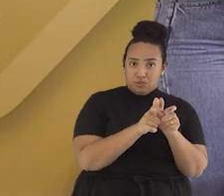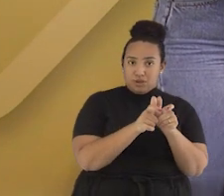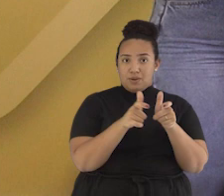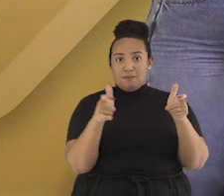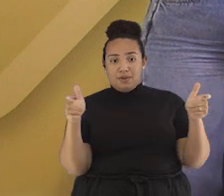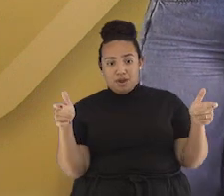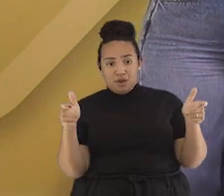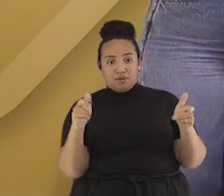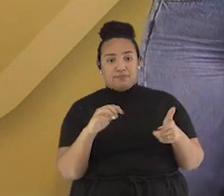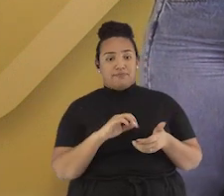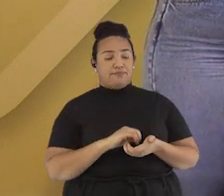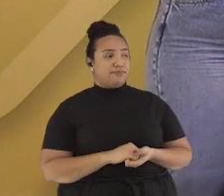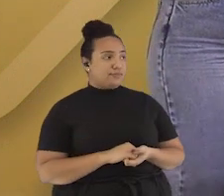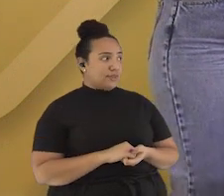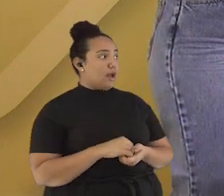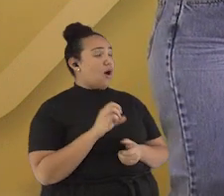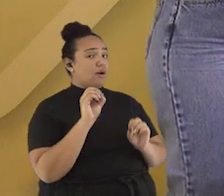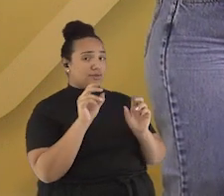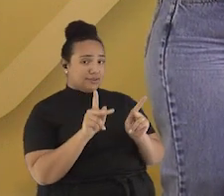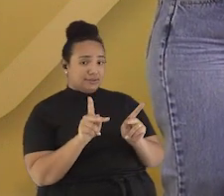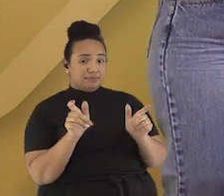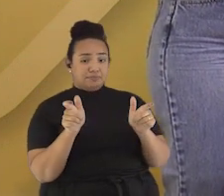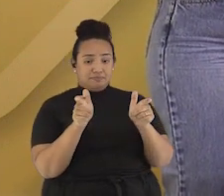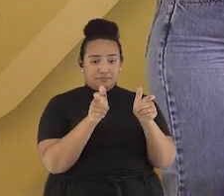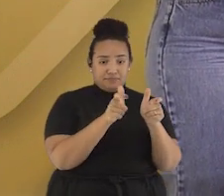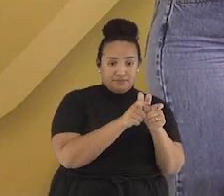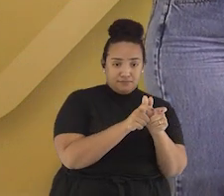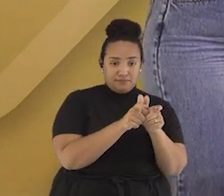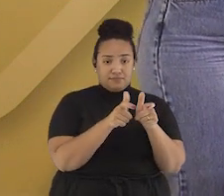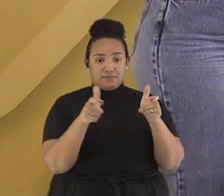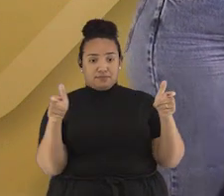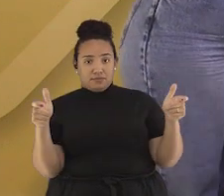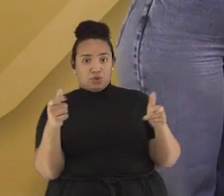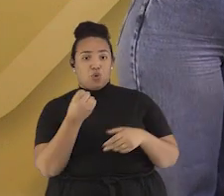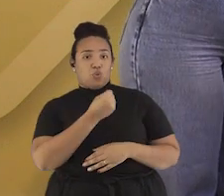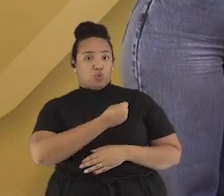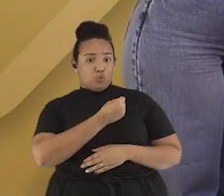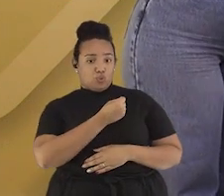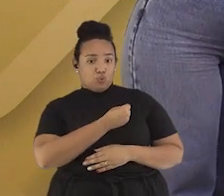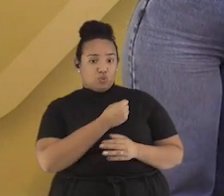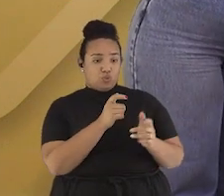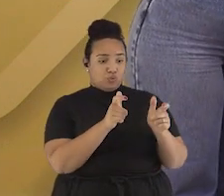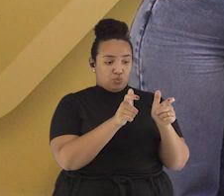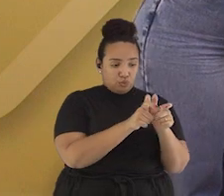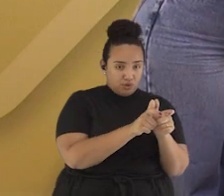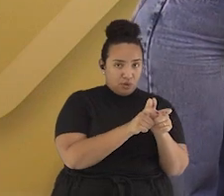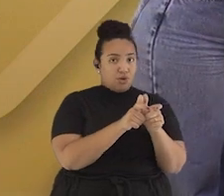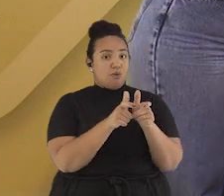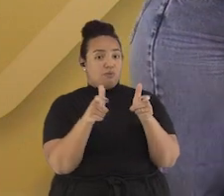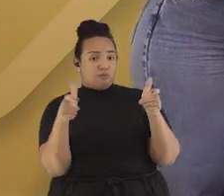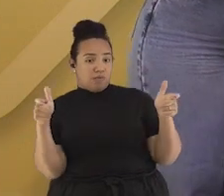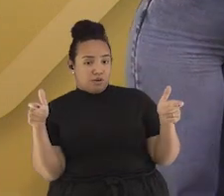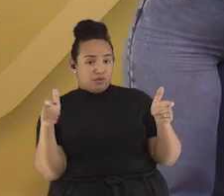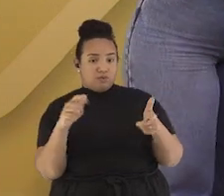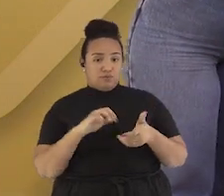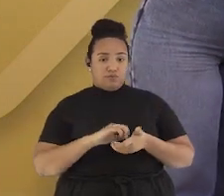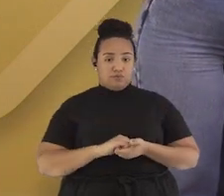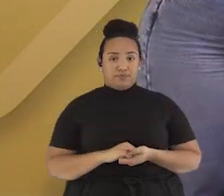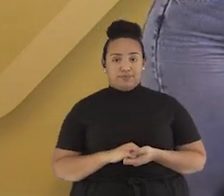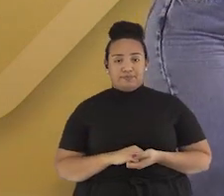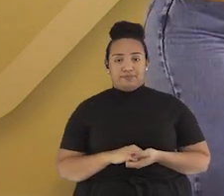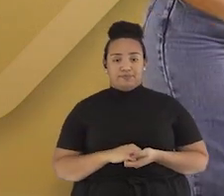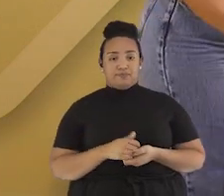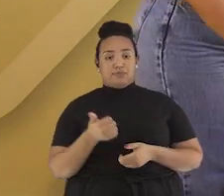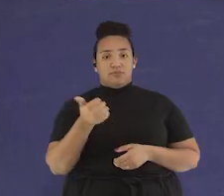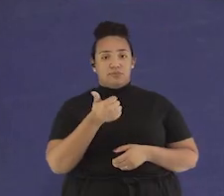ordem crescente. Então vamos lá, gente. Crescente é o que cresce. Então eu tenho que colocar os números, né, em ordem que